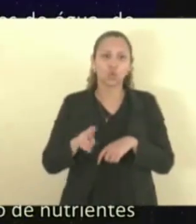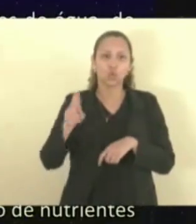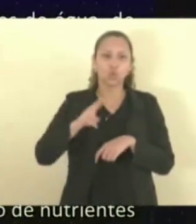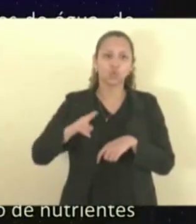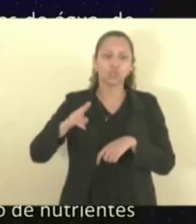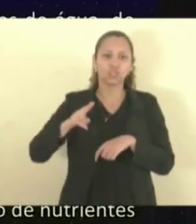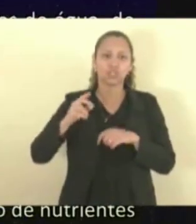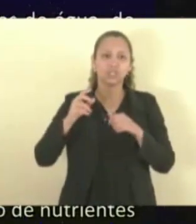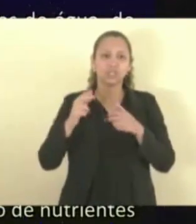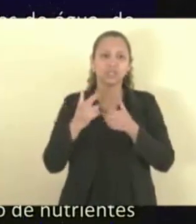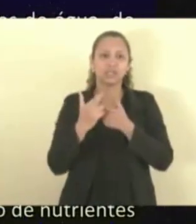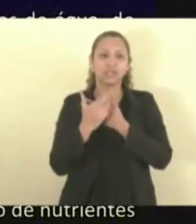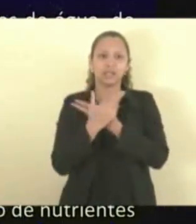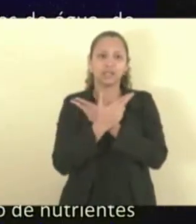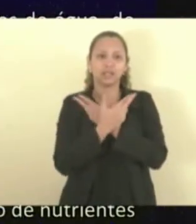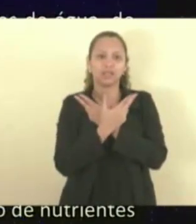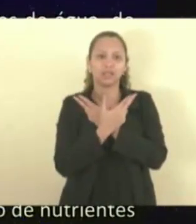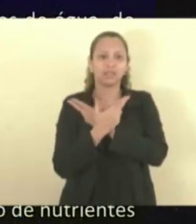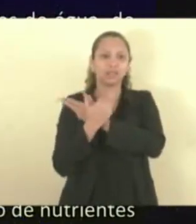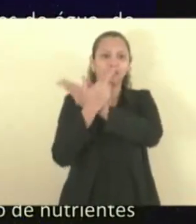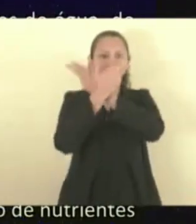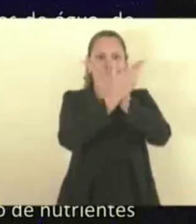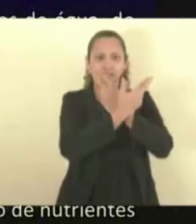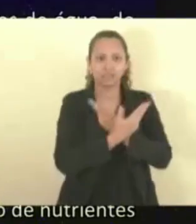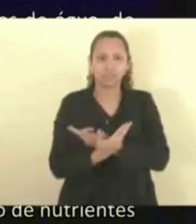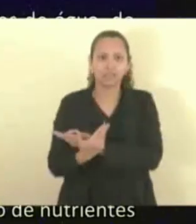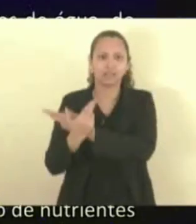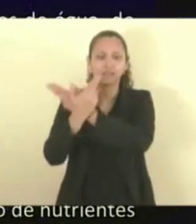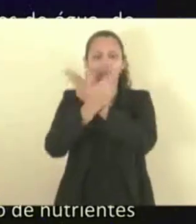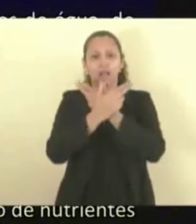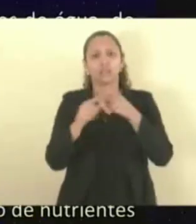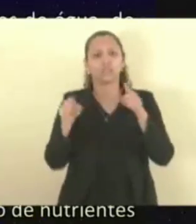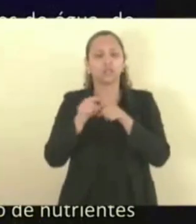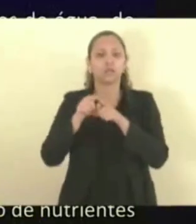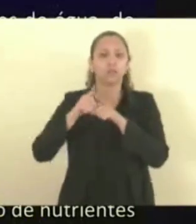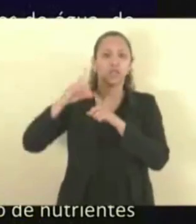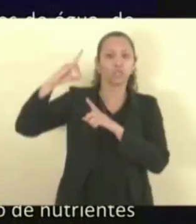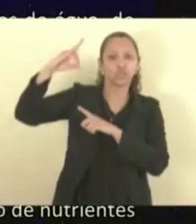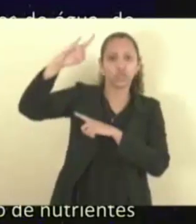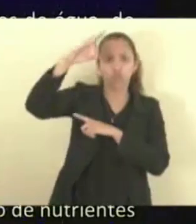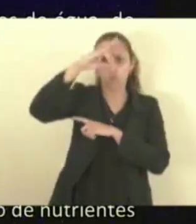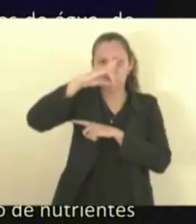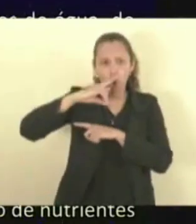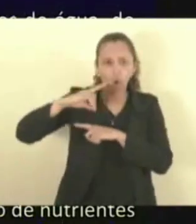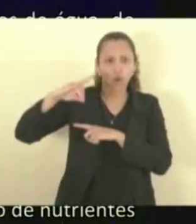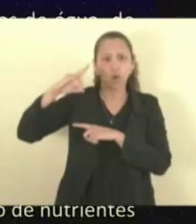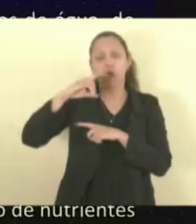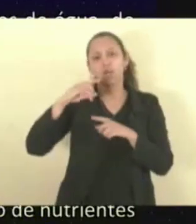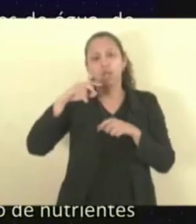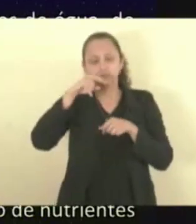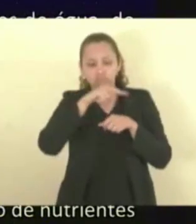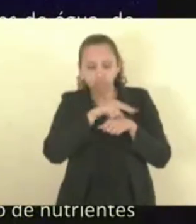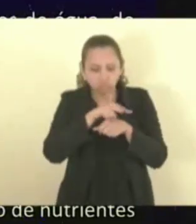imagens de satélite, imaginamento por drones, sobretudo na faixa do infravermelho, do vermelho,